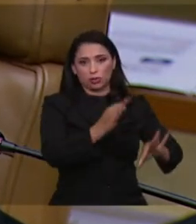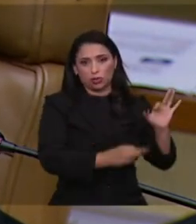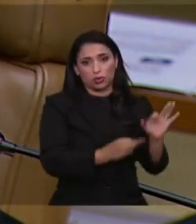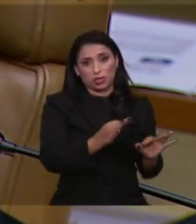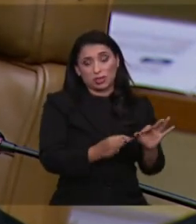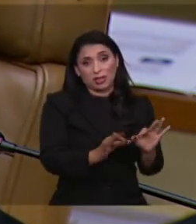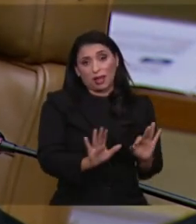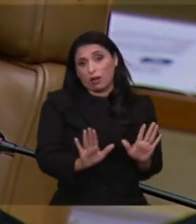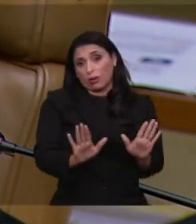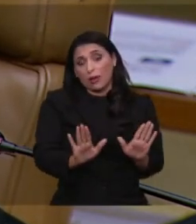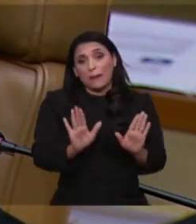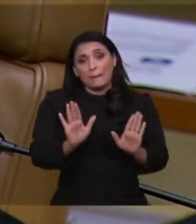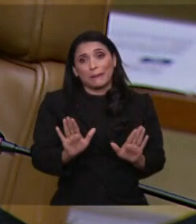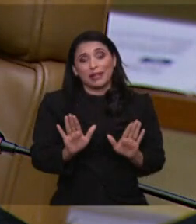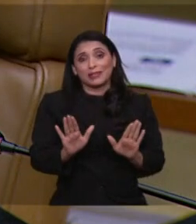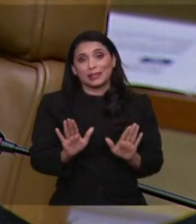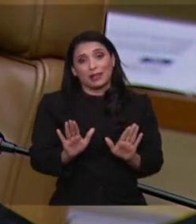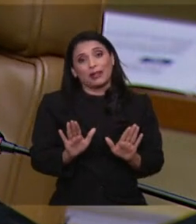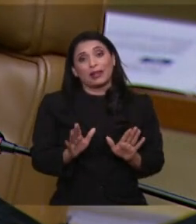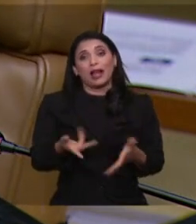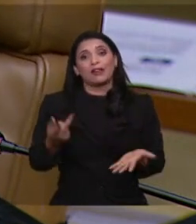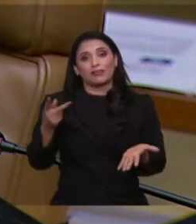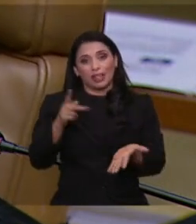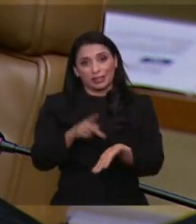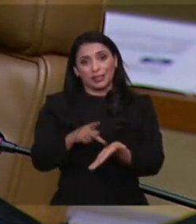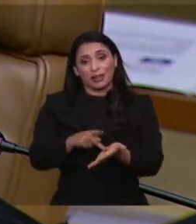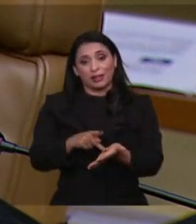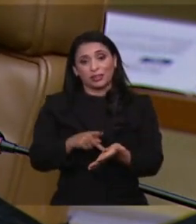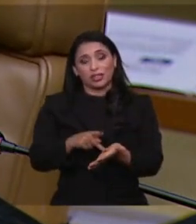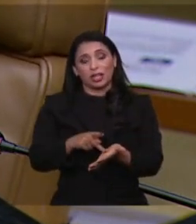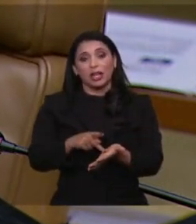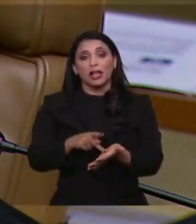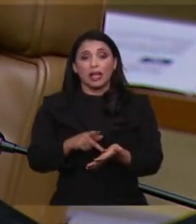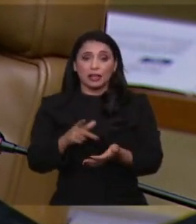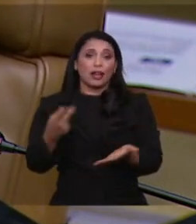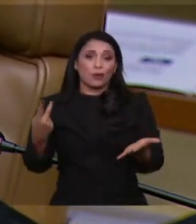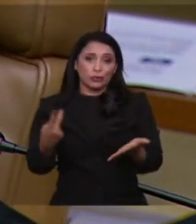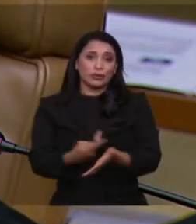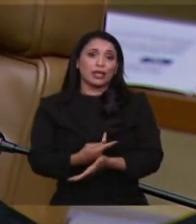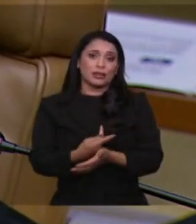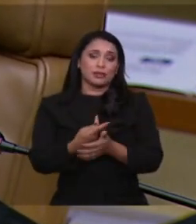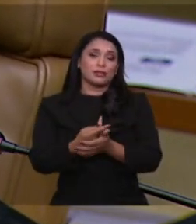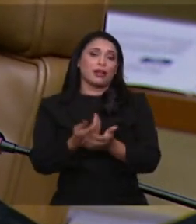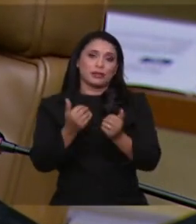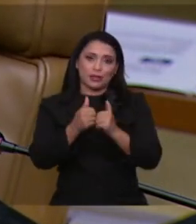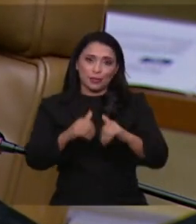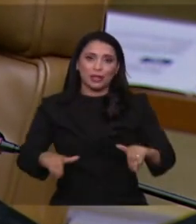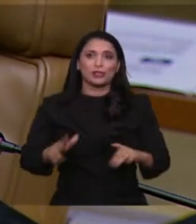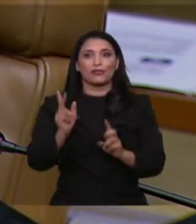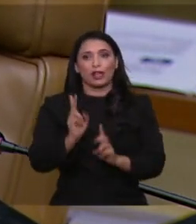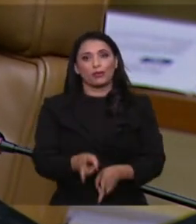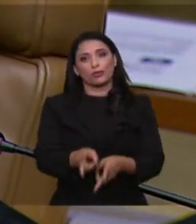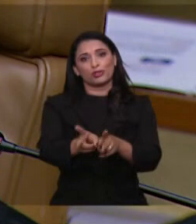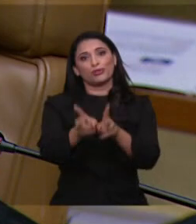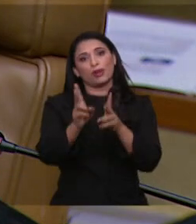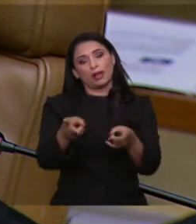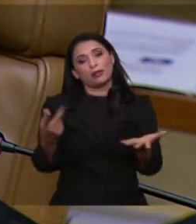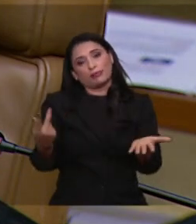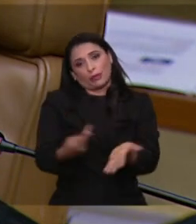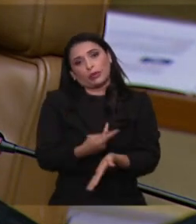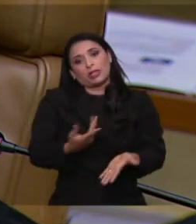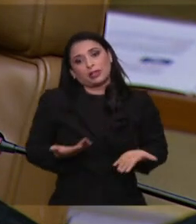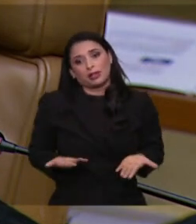ou a realidade dos fatos imporá situações de separação. De fato,